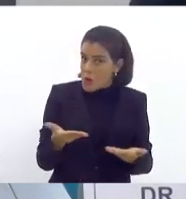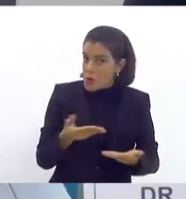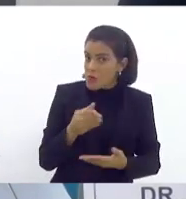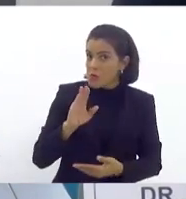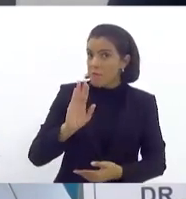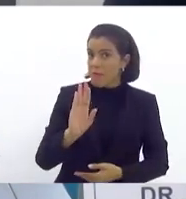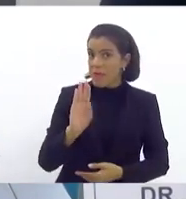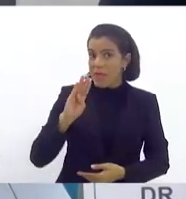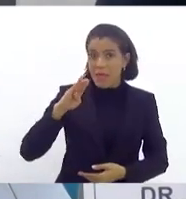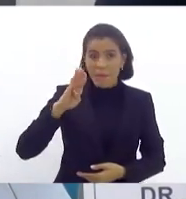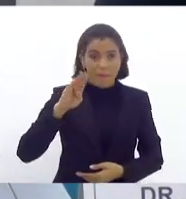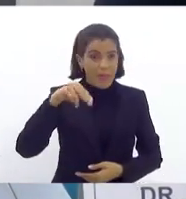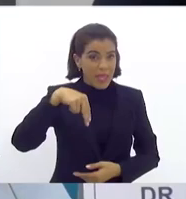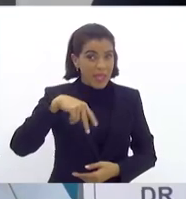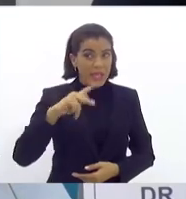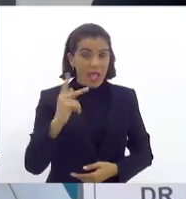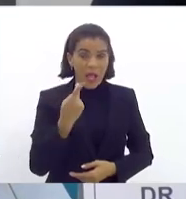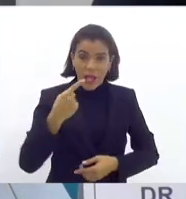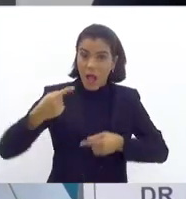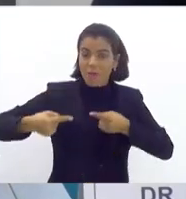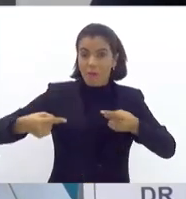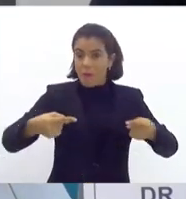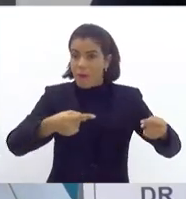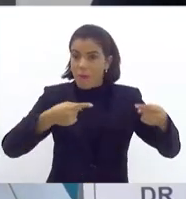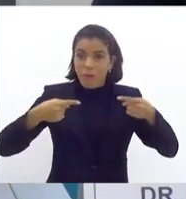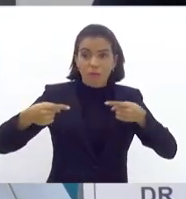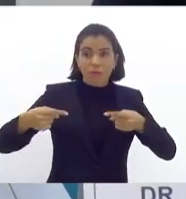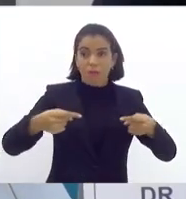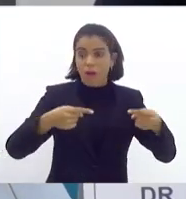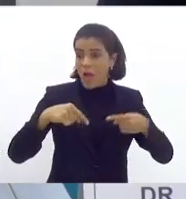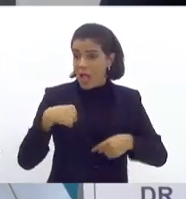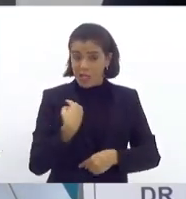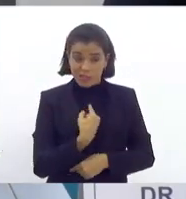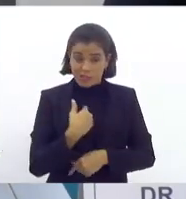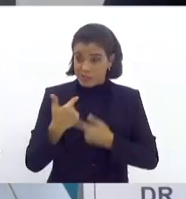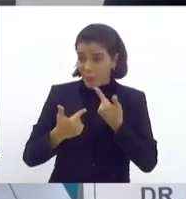tá atrapalhando essa coleção BNH, meu irmão. Estamos trabalhando para ele.